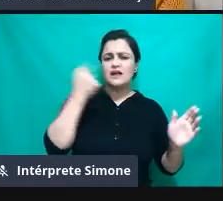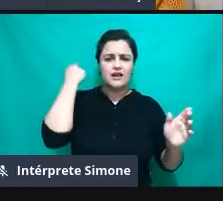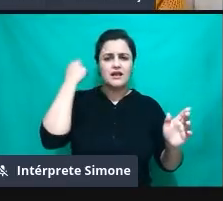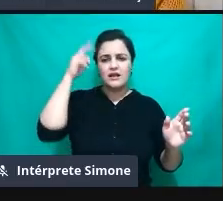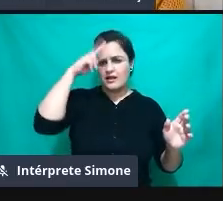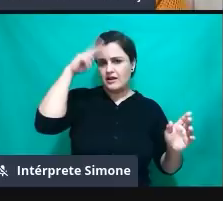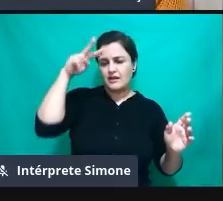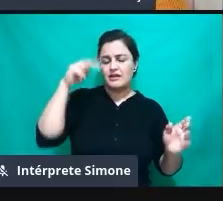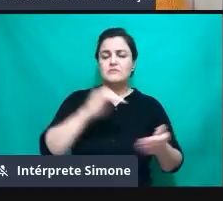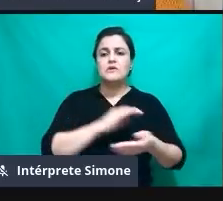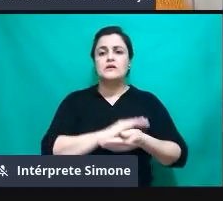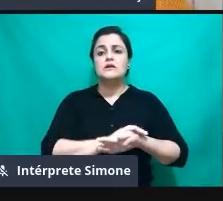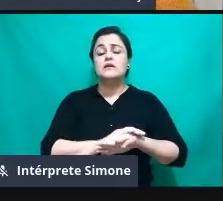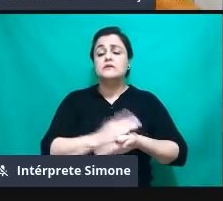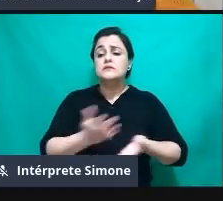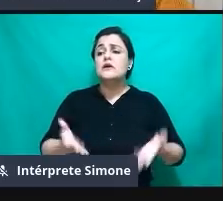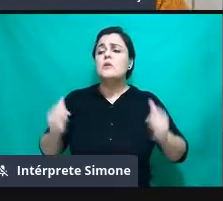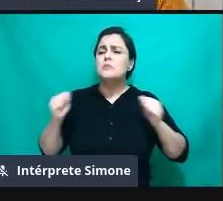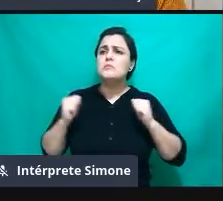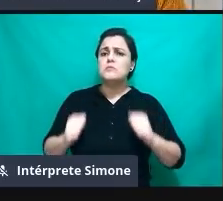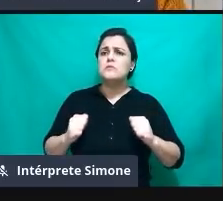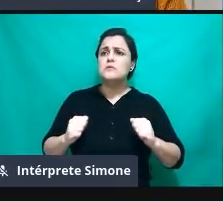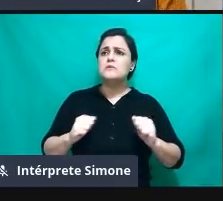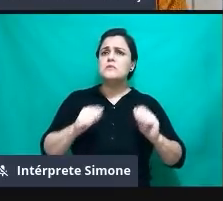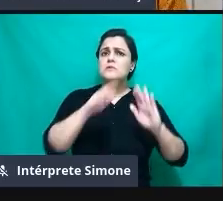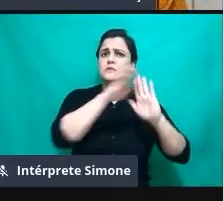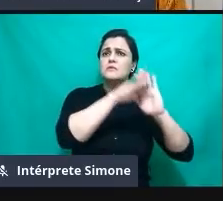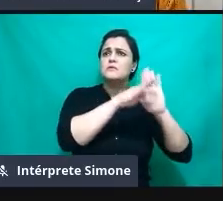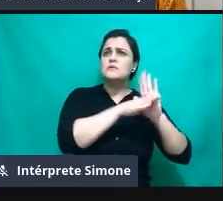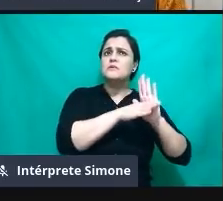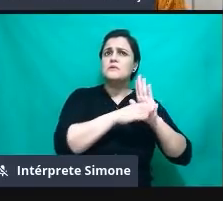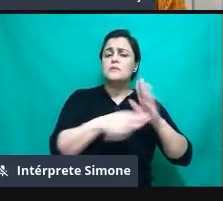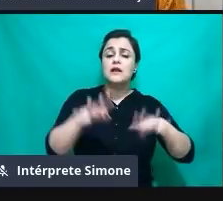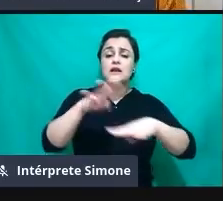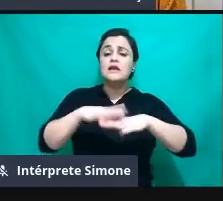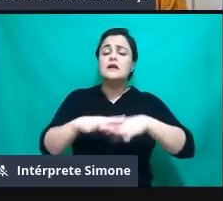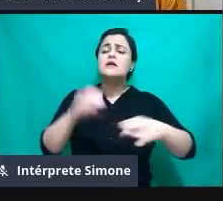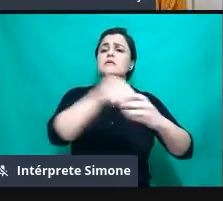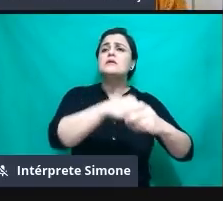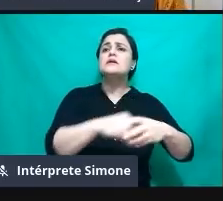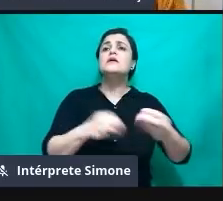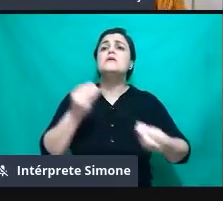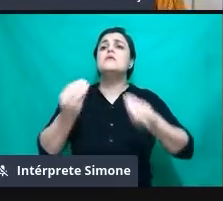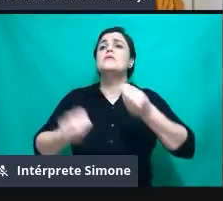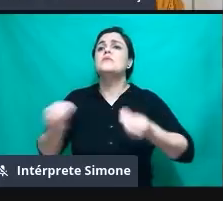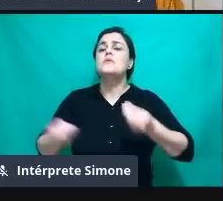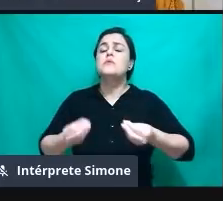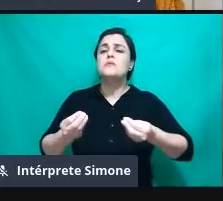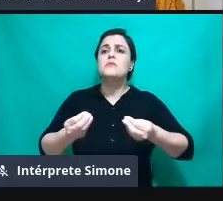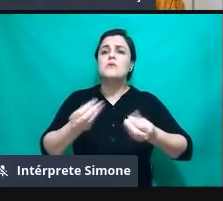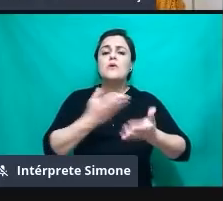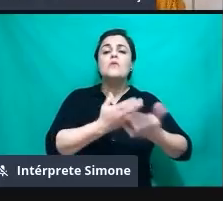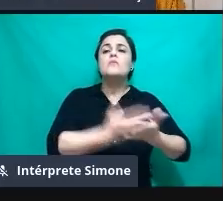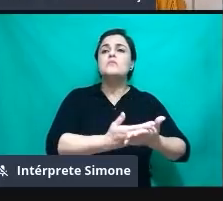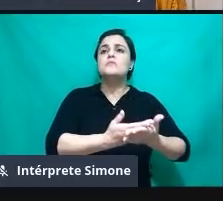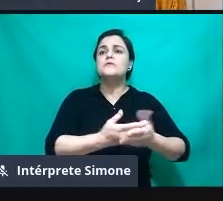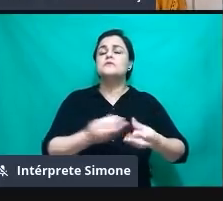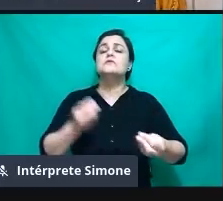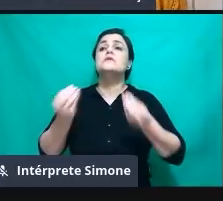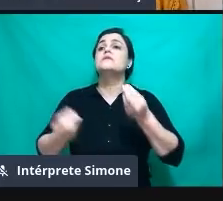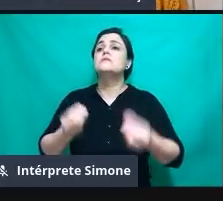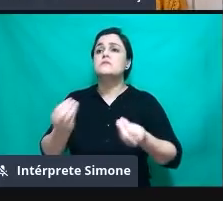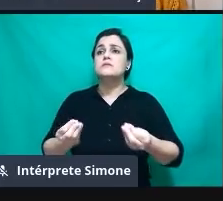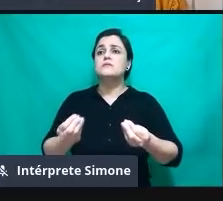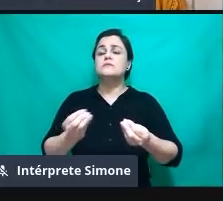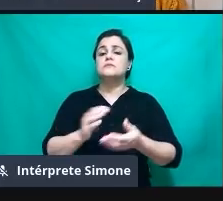trabalhando a receita e também o que eu trabalho dentro da matemática? O que tem dentro da matemática na receita que eu posso trazer na